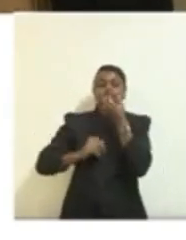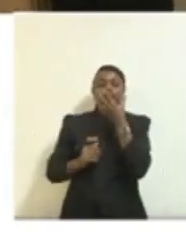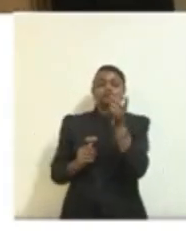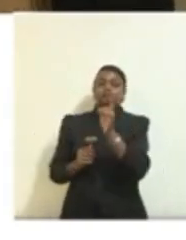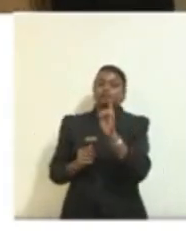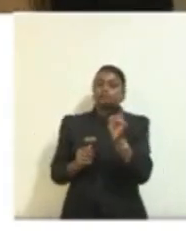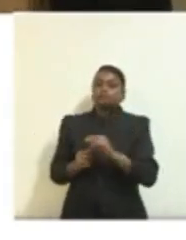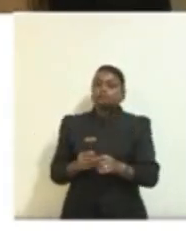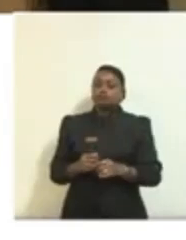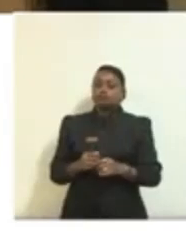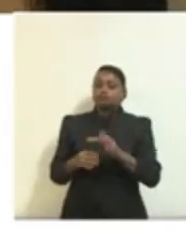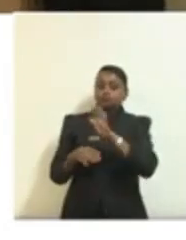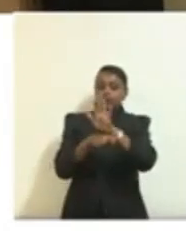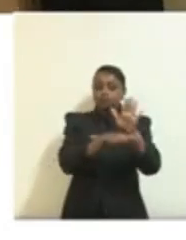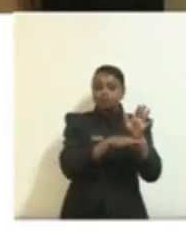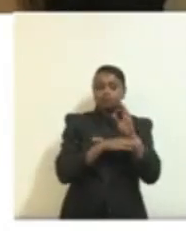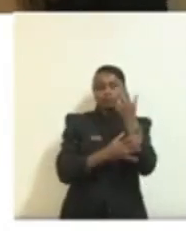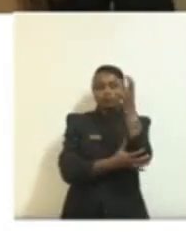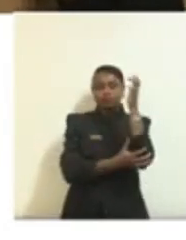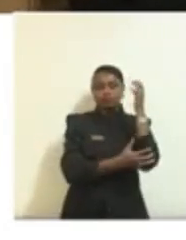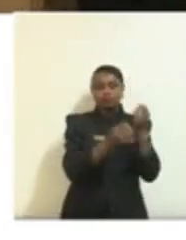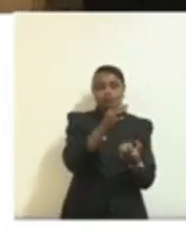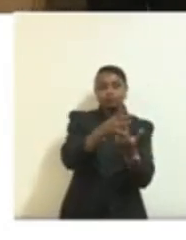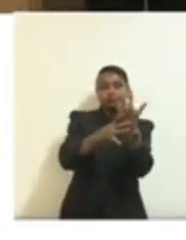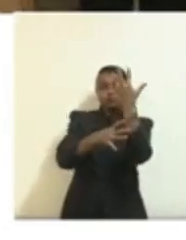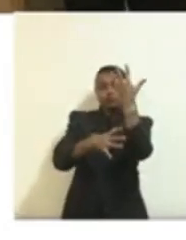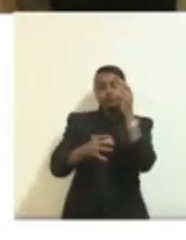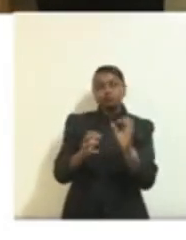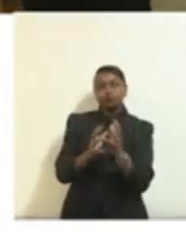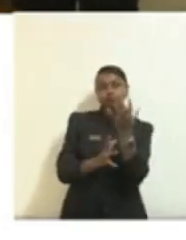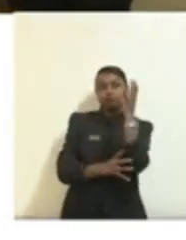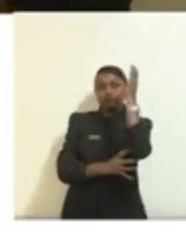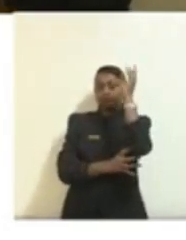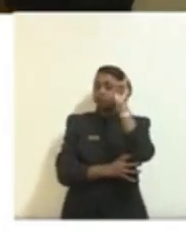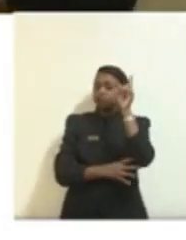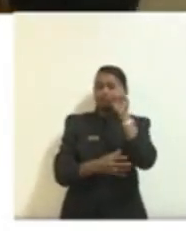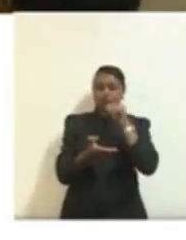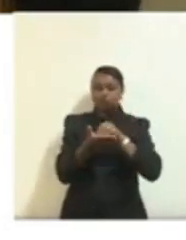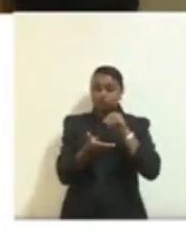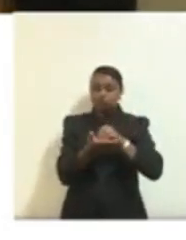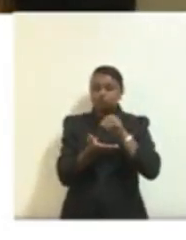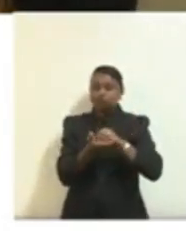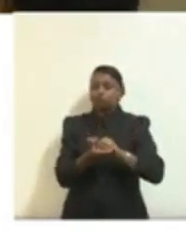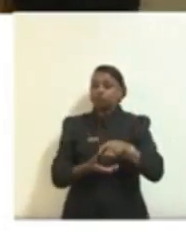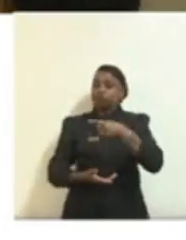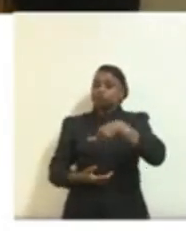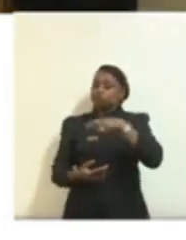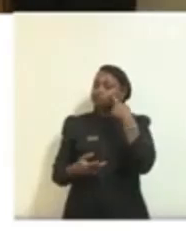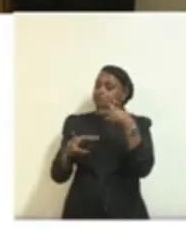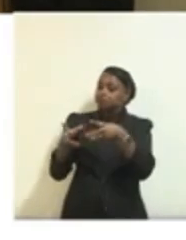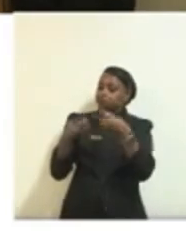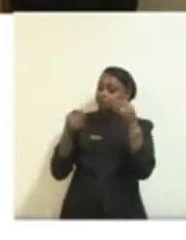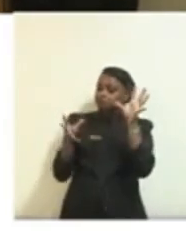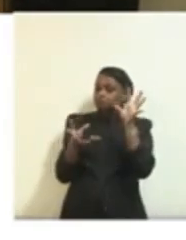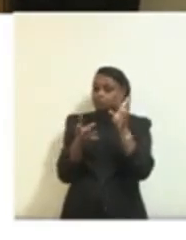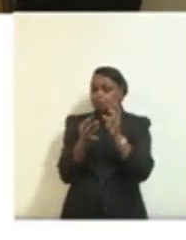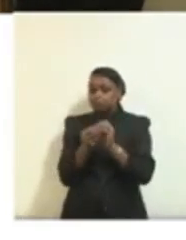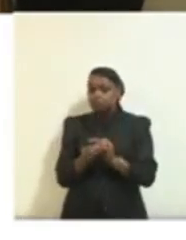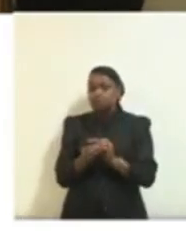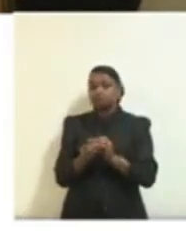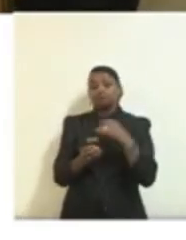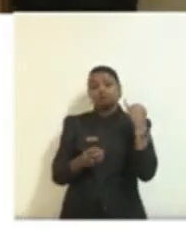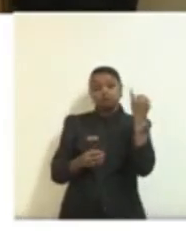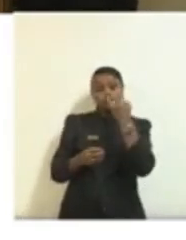prejudicial à biodiversidade dos campos. Então, com esses resultados, nós definimos que claramente reserva